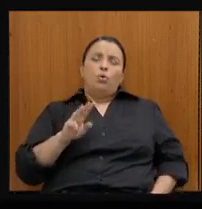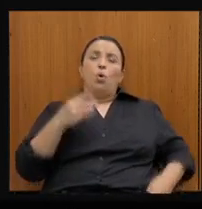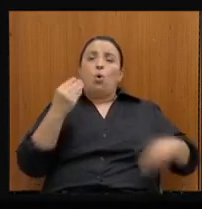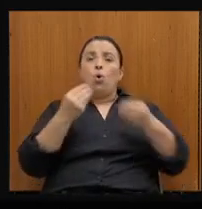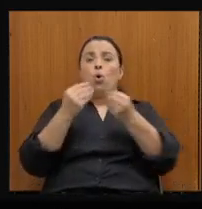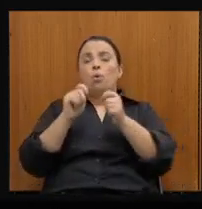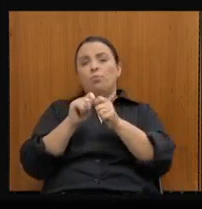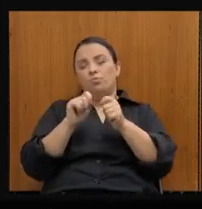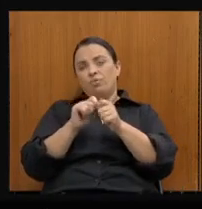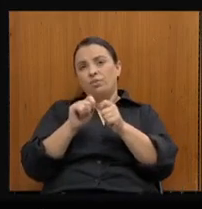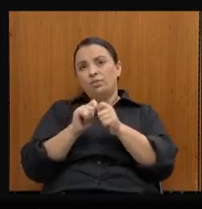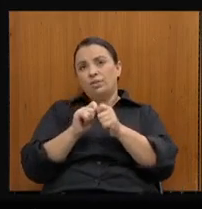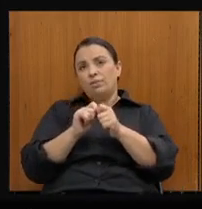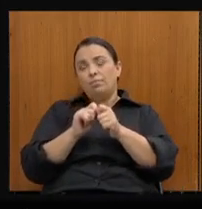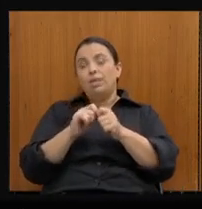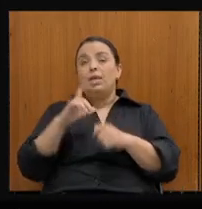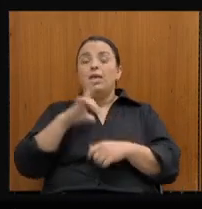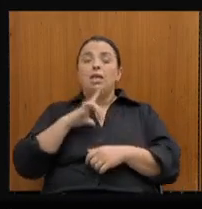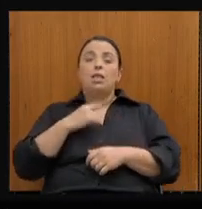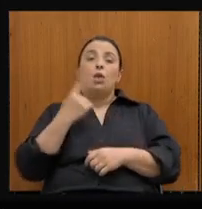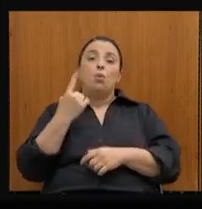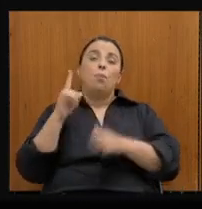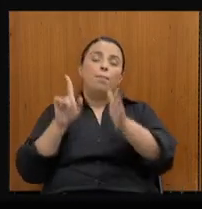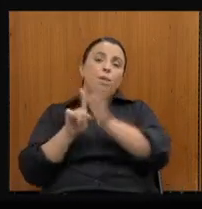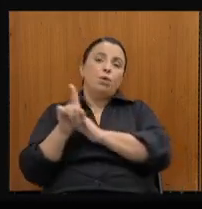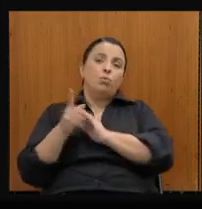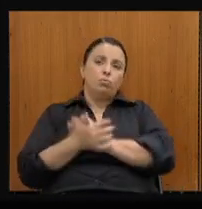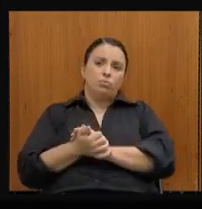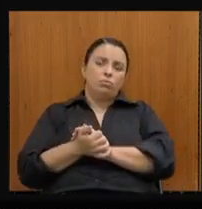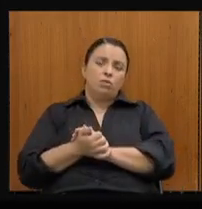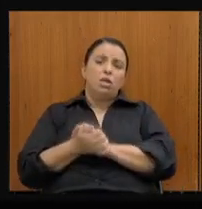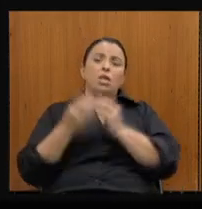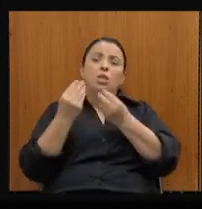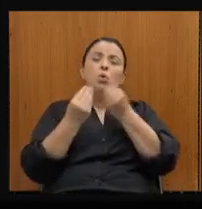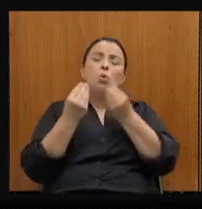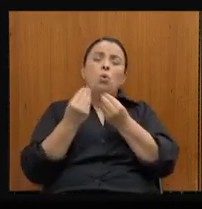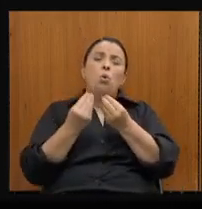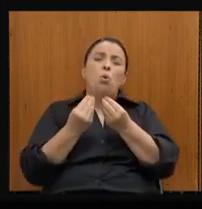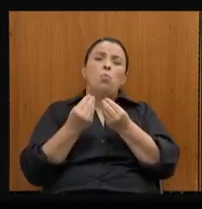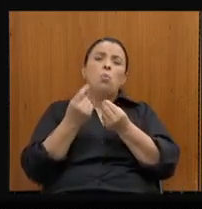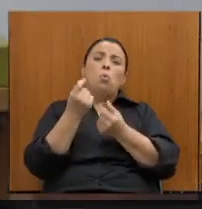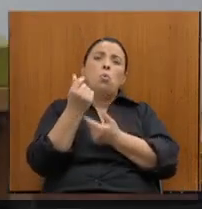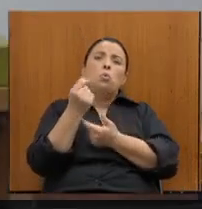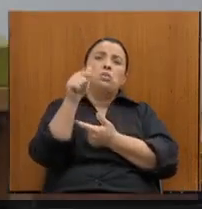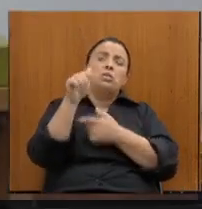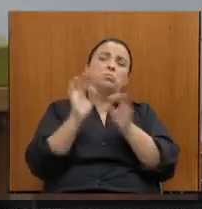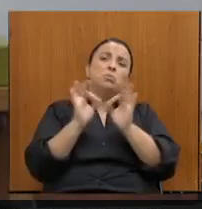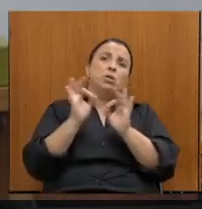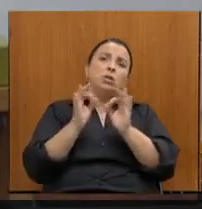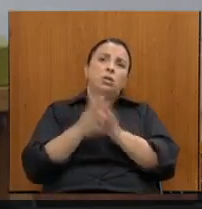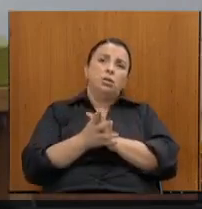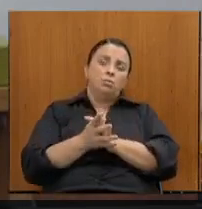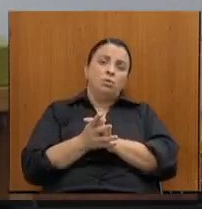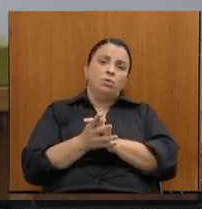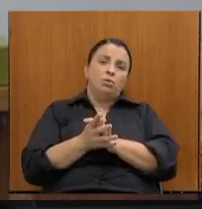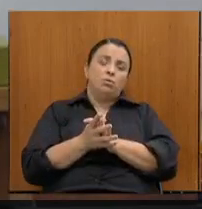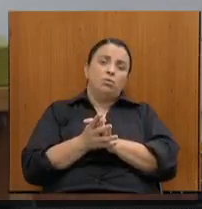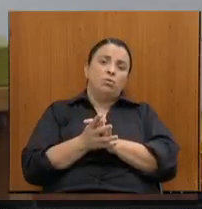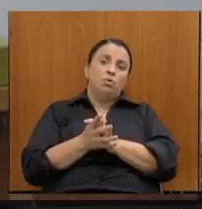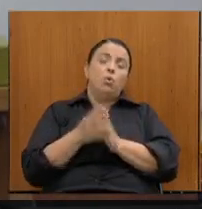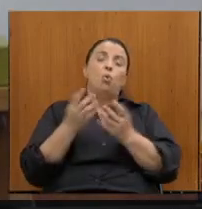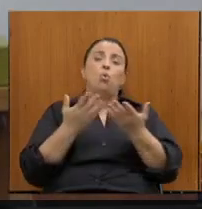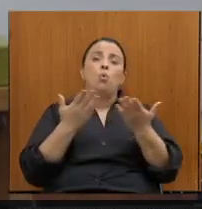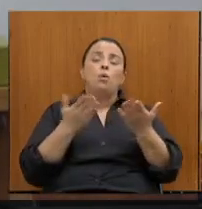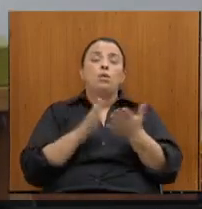e teria uma pergunta isso custaria quanto desenvolver um Road Map Bom dia para vocês quanto está custando